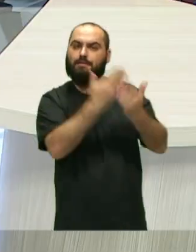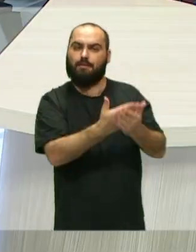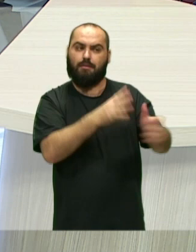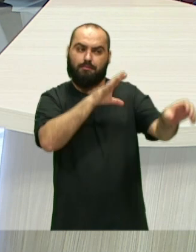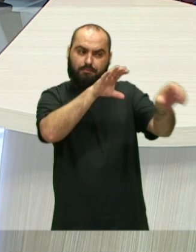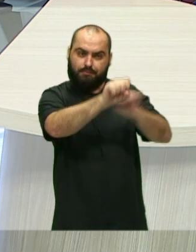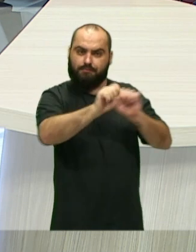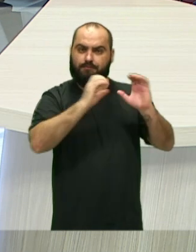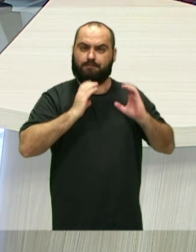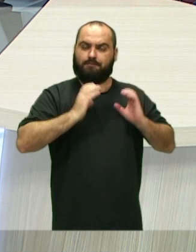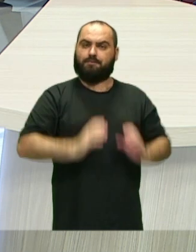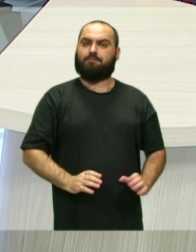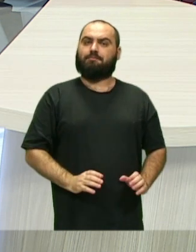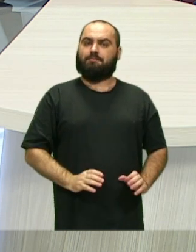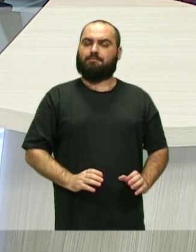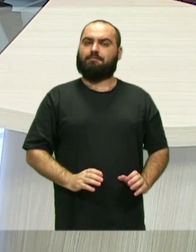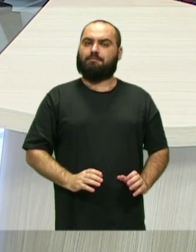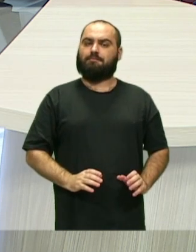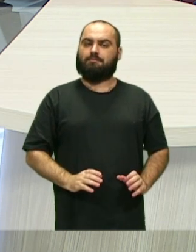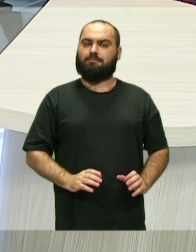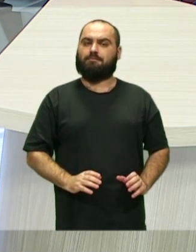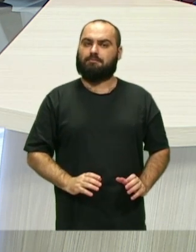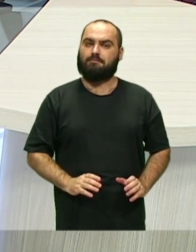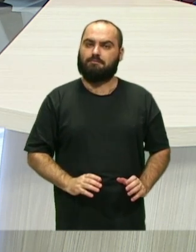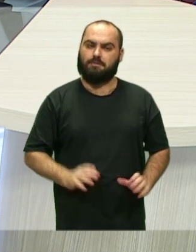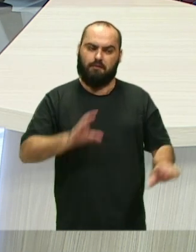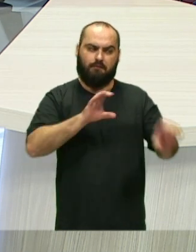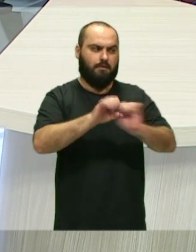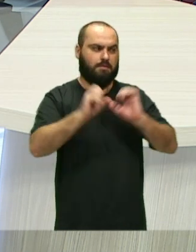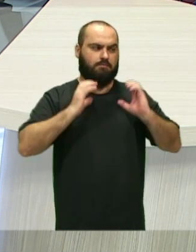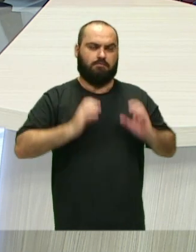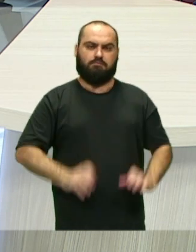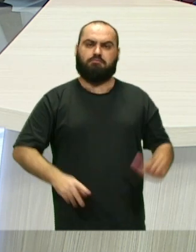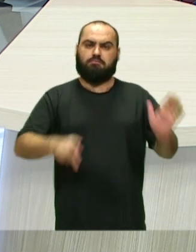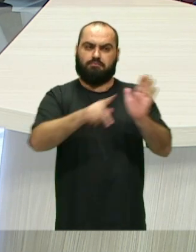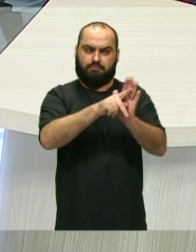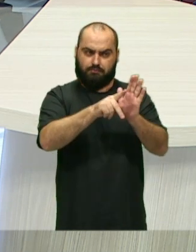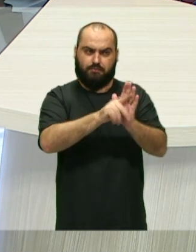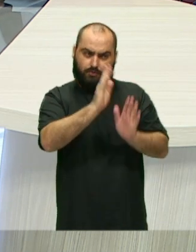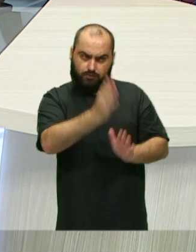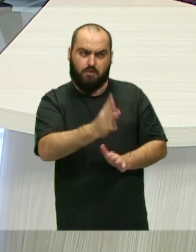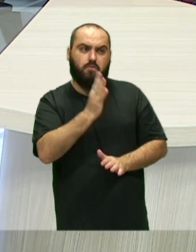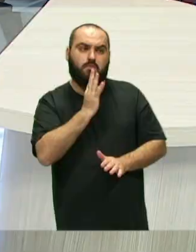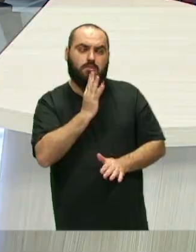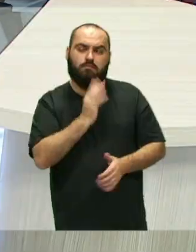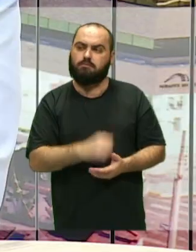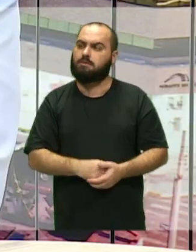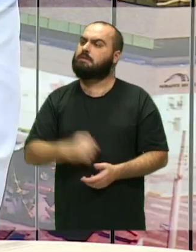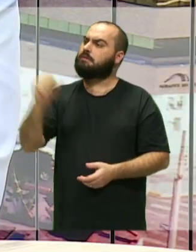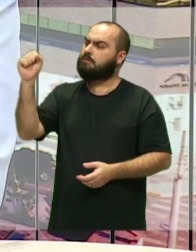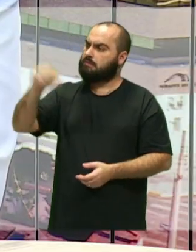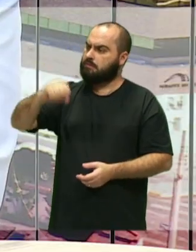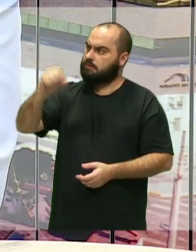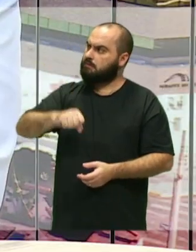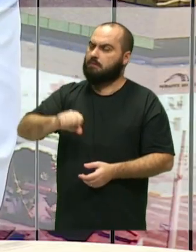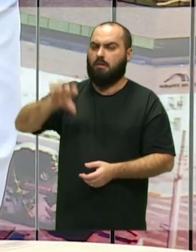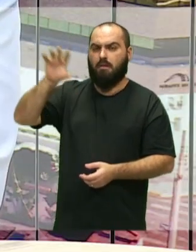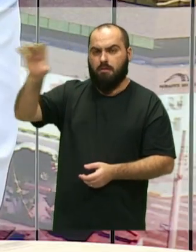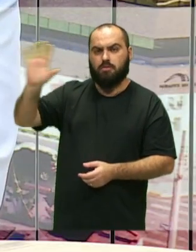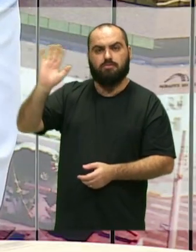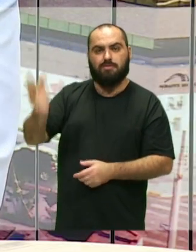formação essa formação cidadã que a gente já vem falando né exato ali ele já tem esse contato